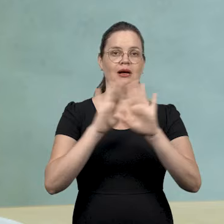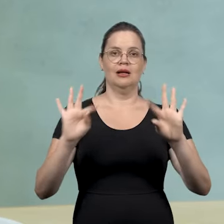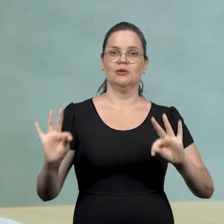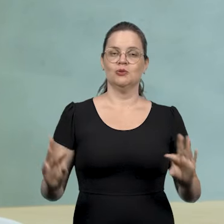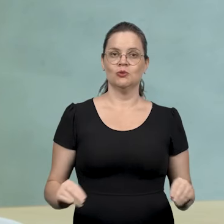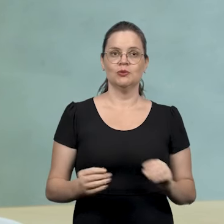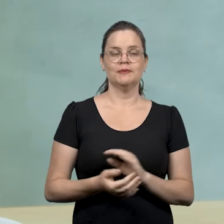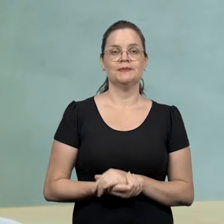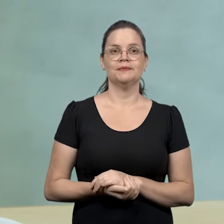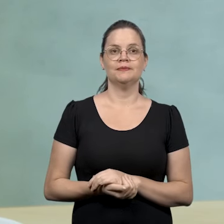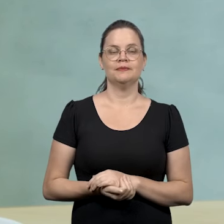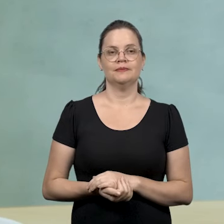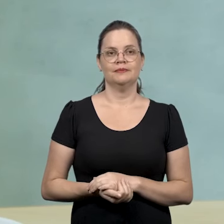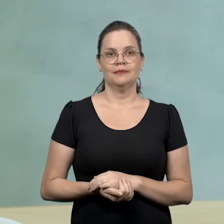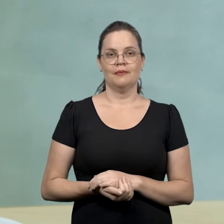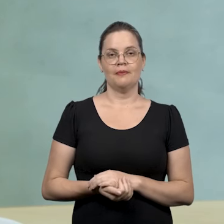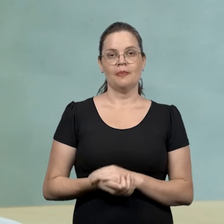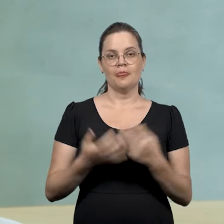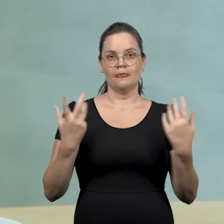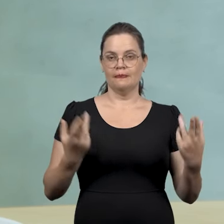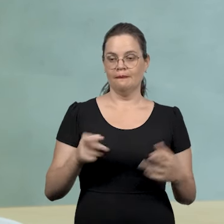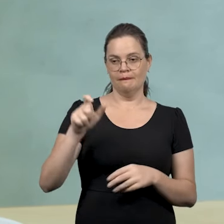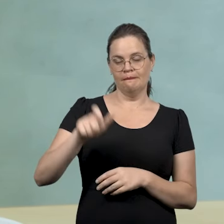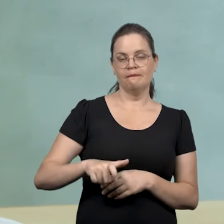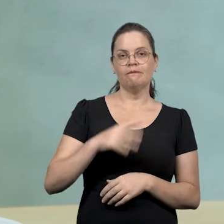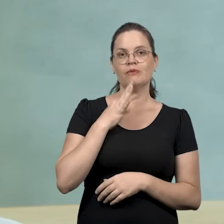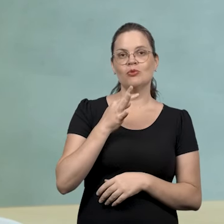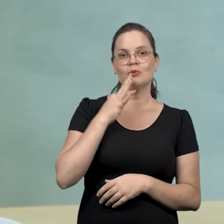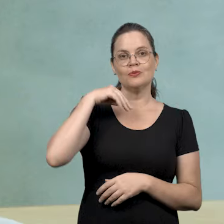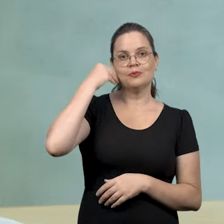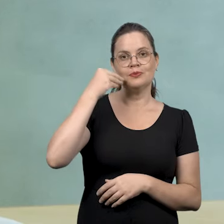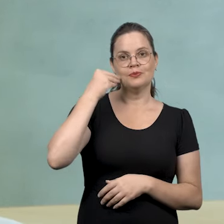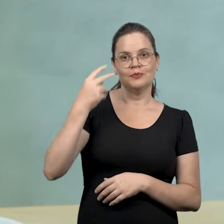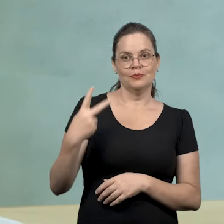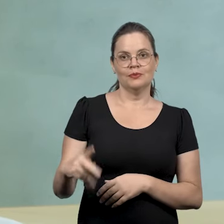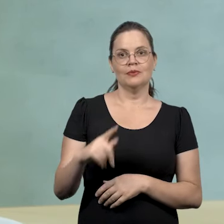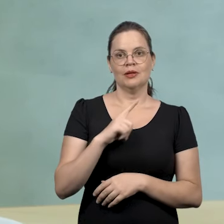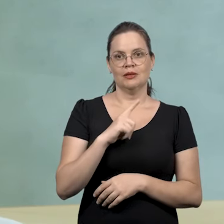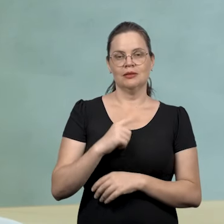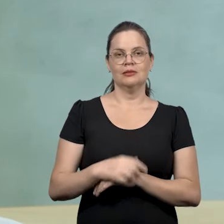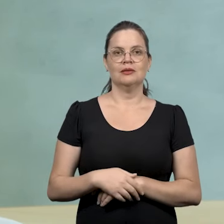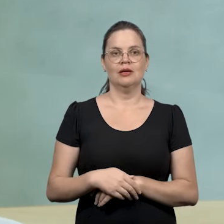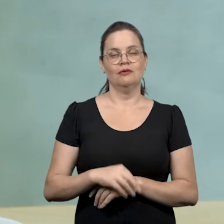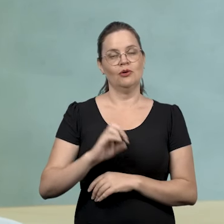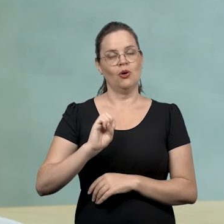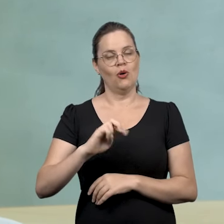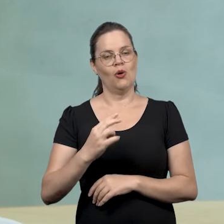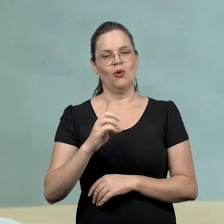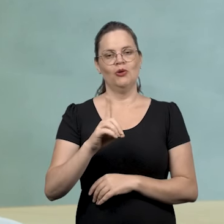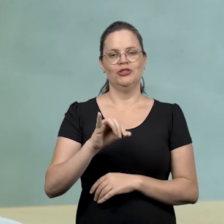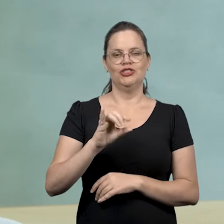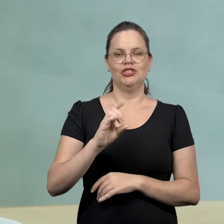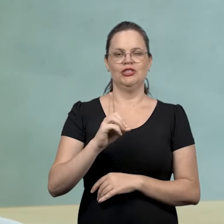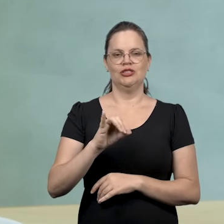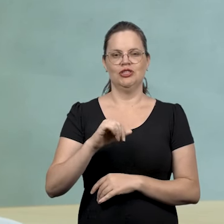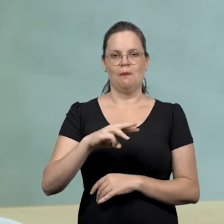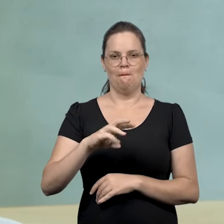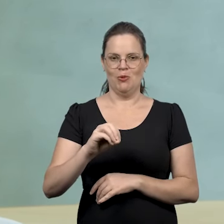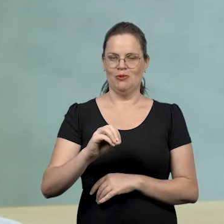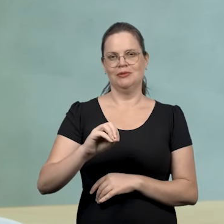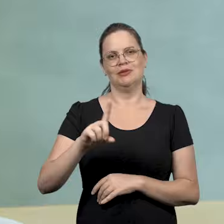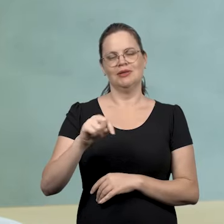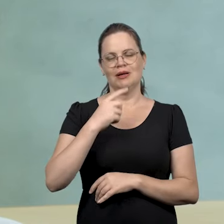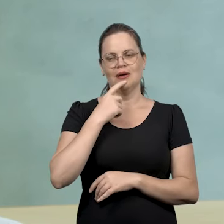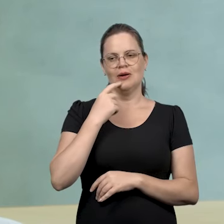isso. E essa foi a experiência que este homem, Tomé, Dídimo, né? Ele teve. Né? Uma